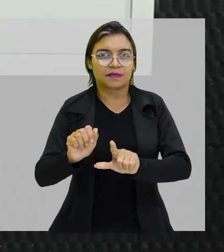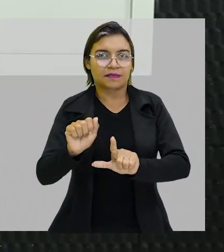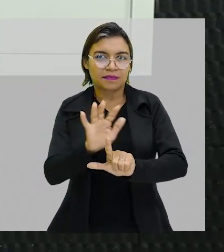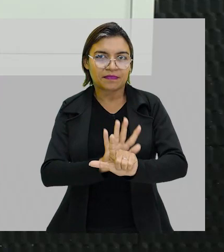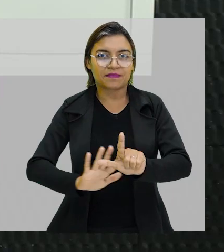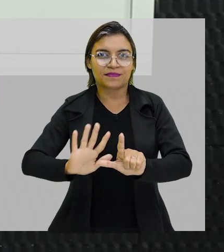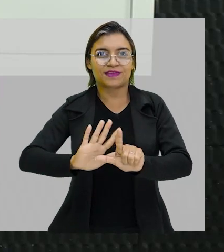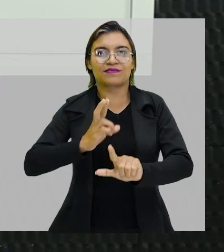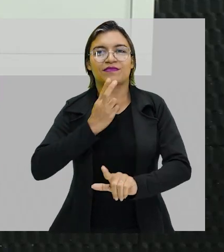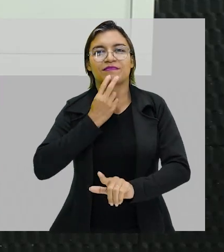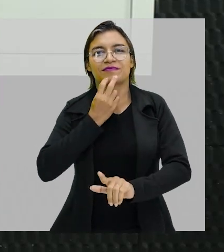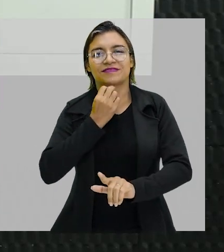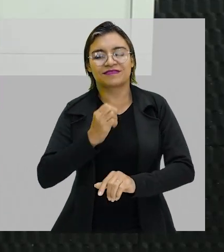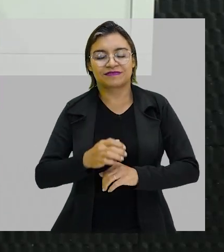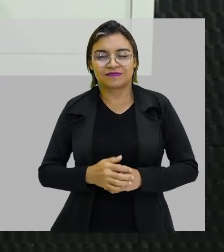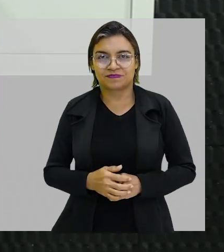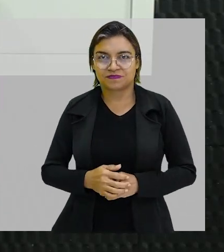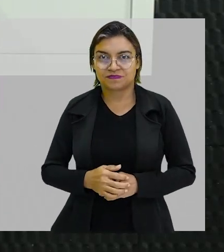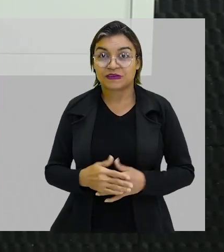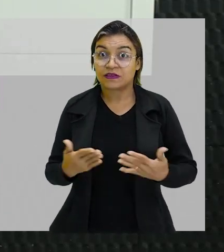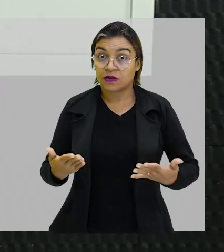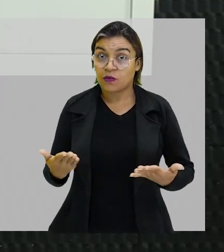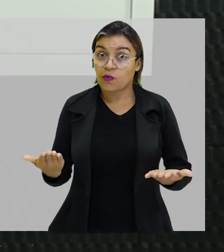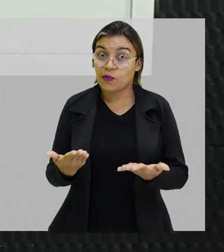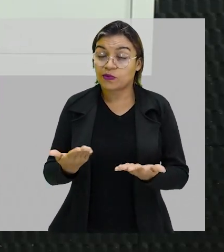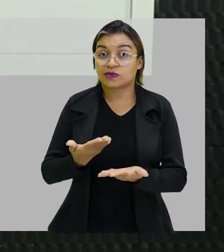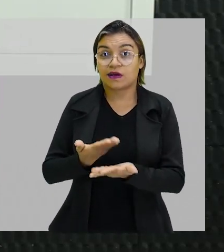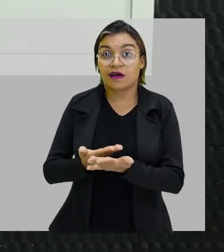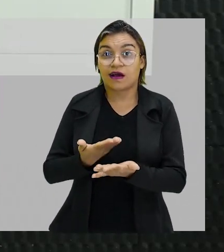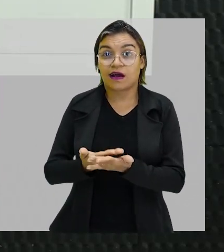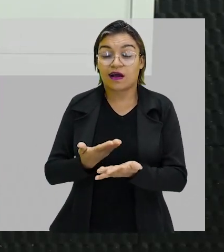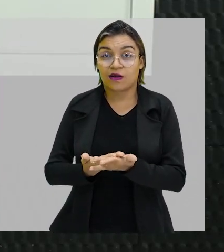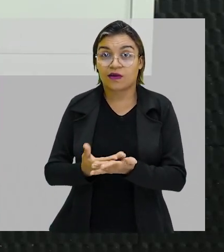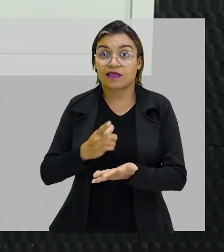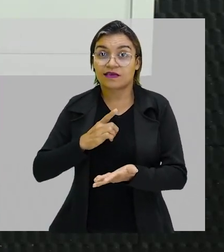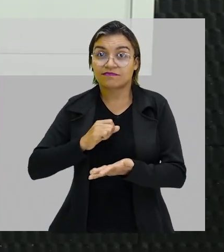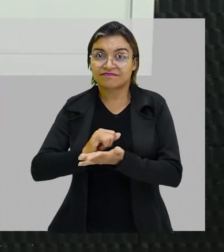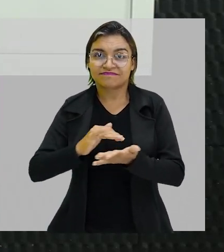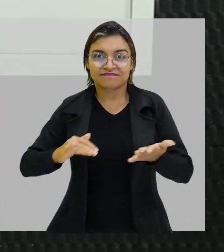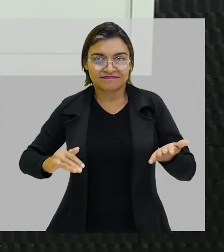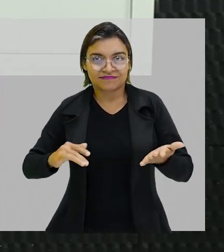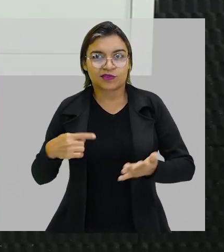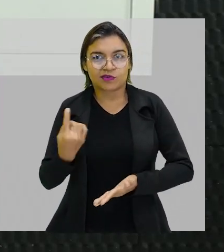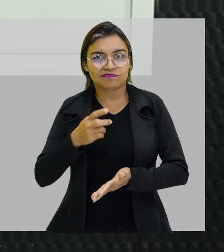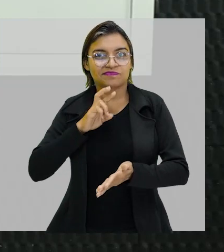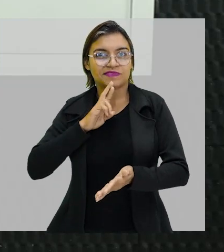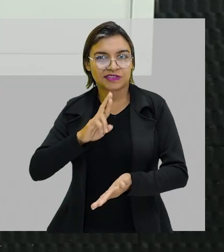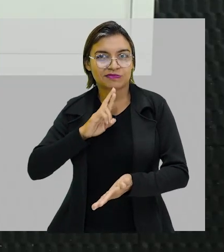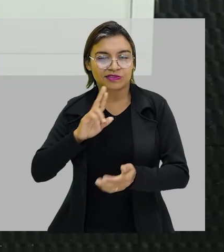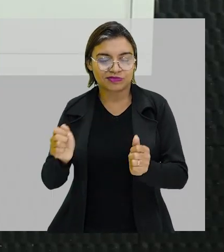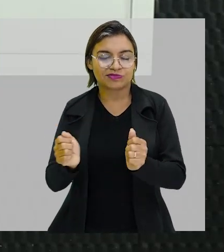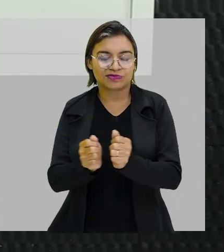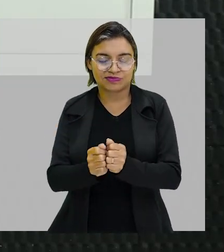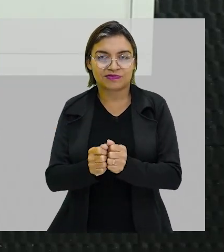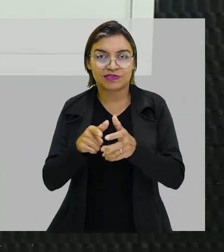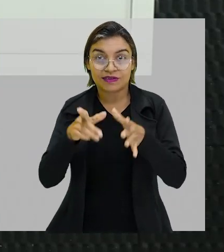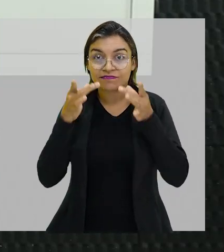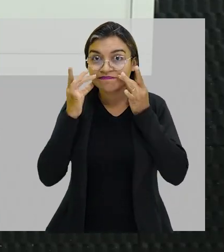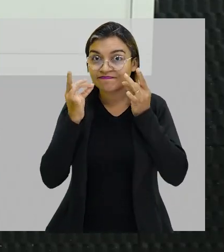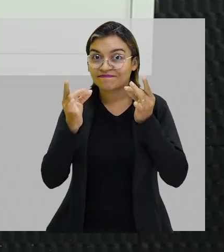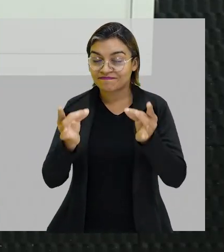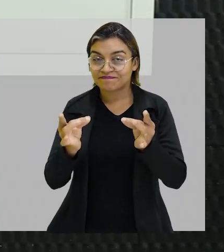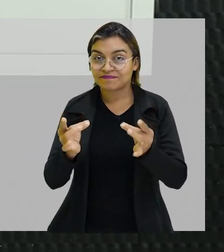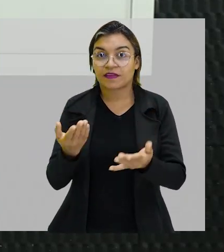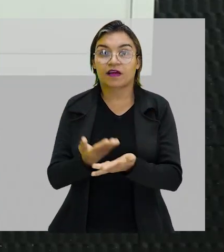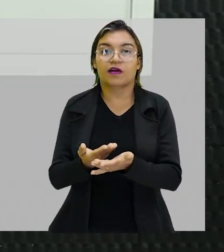Bom, na aula de hoje nós vamos responder exercícios sobre força eletromotriz induzida e energia mecânica, né? Então fica ligadinho na aula